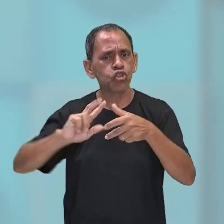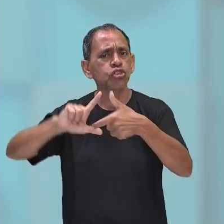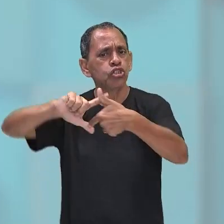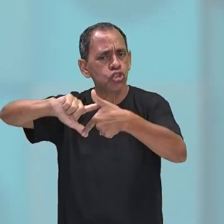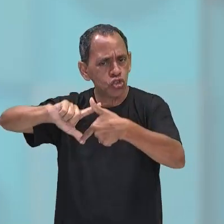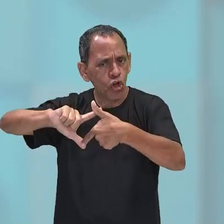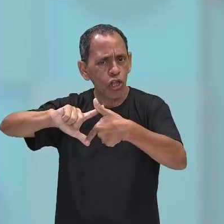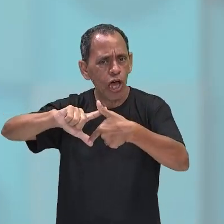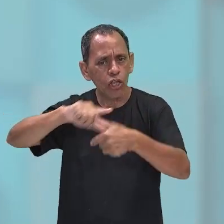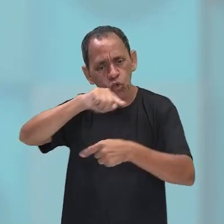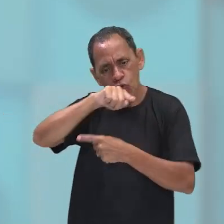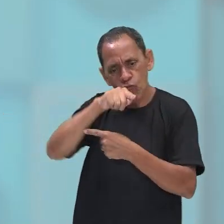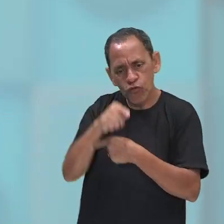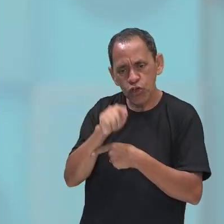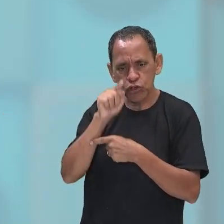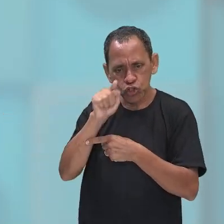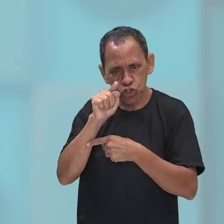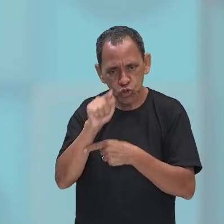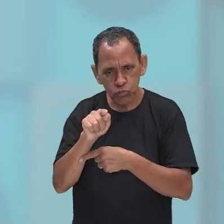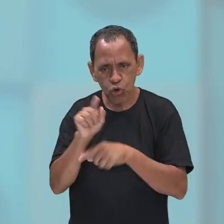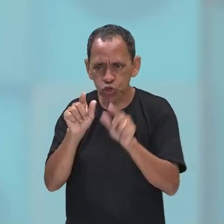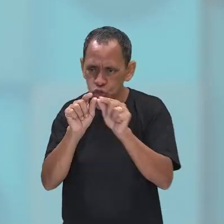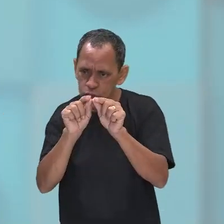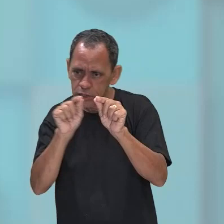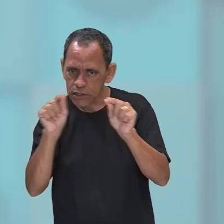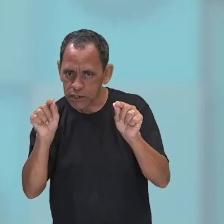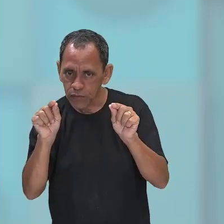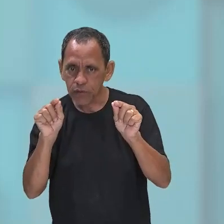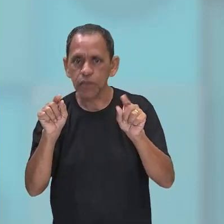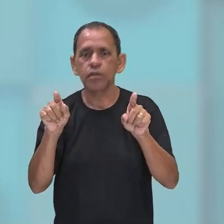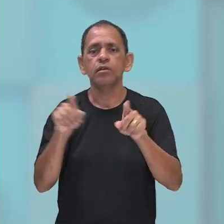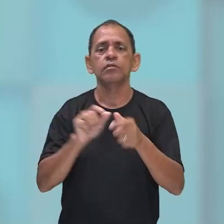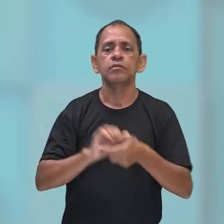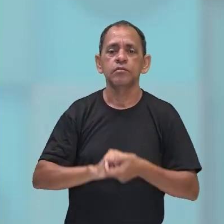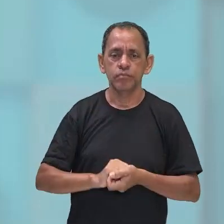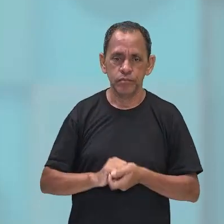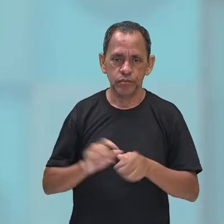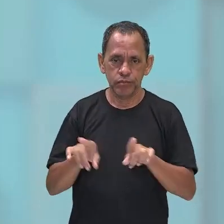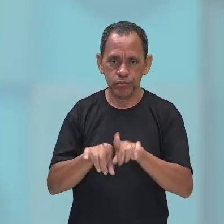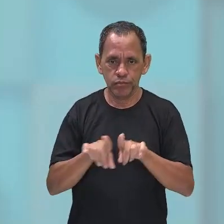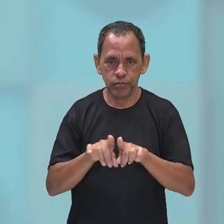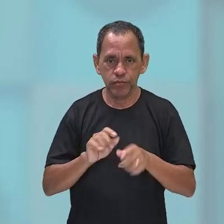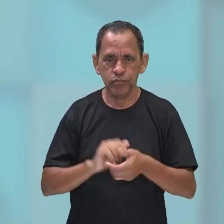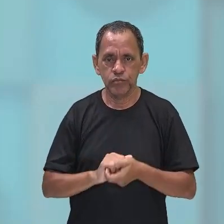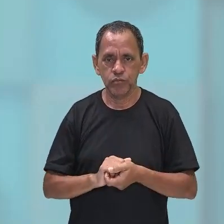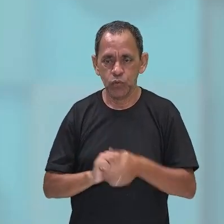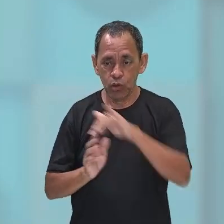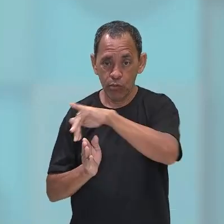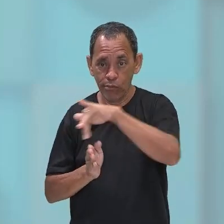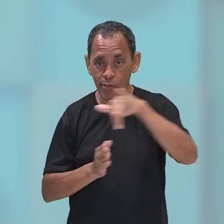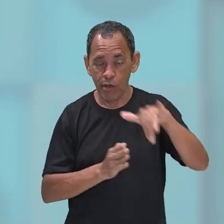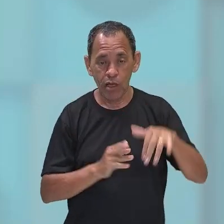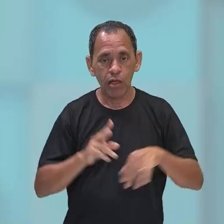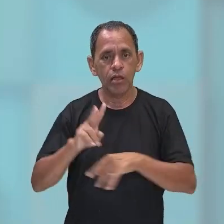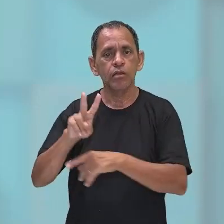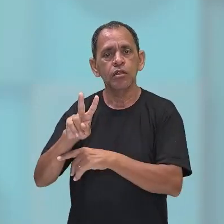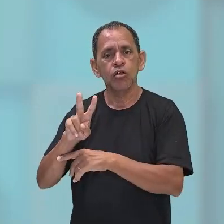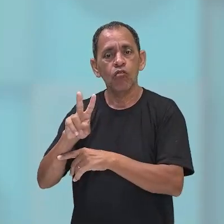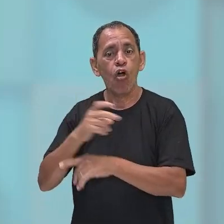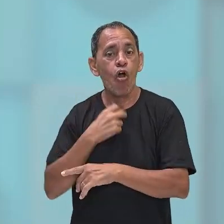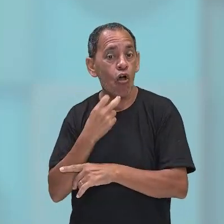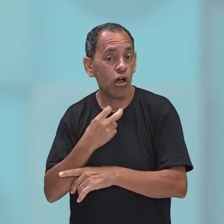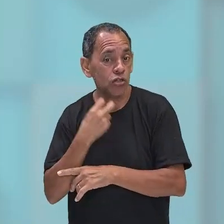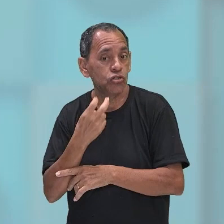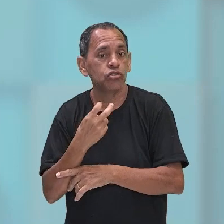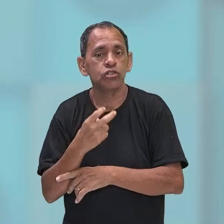aí depois de 2 pontos, ou ser separado aí também isolado por travessões. E o último, o vocativo, que é exatamente o termo